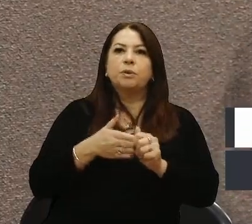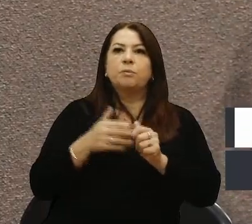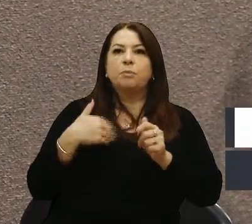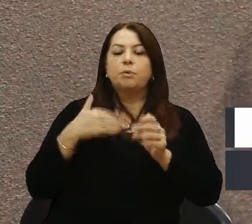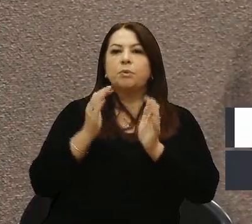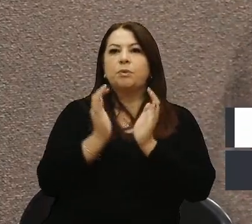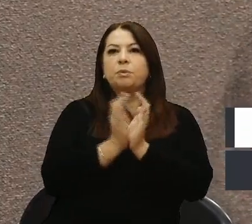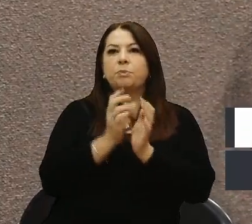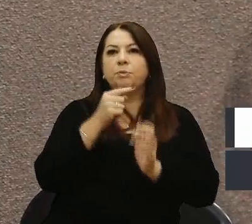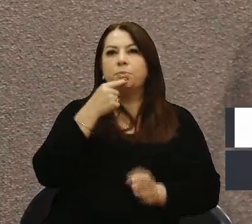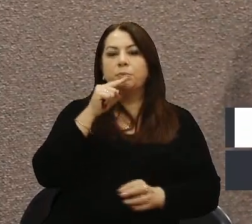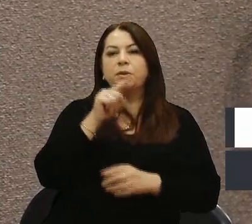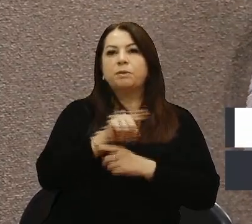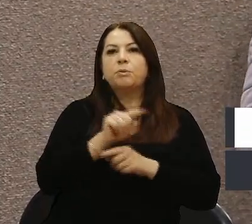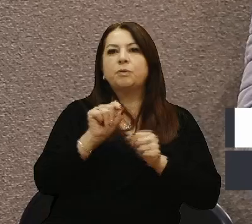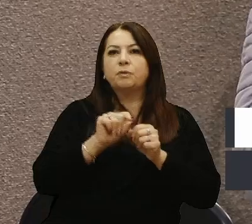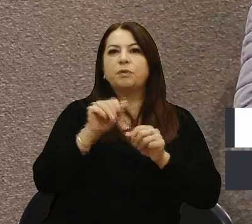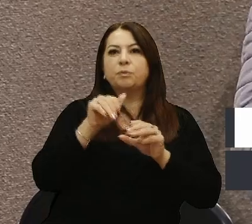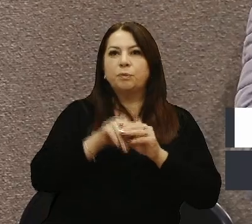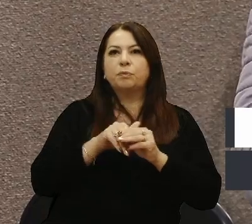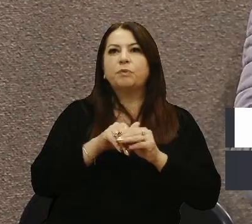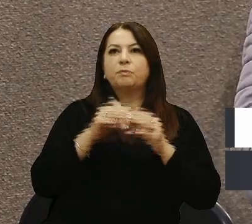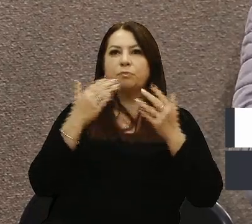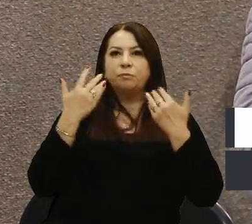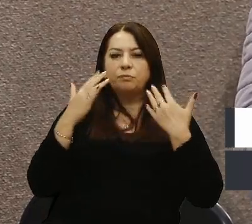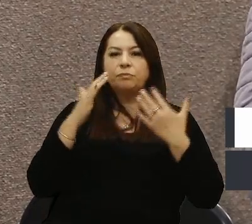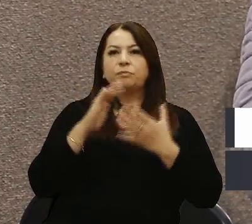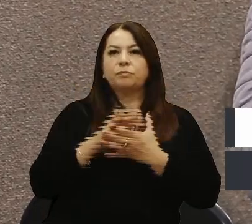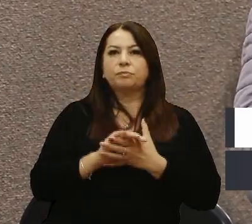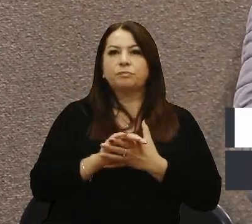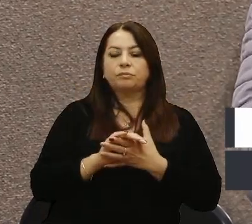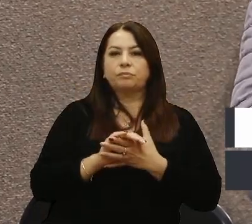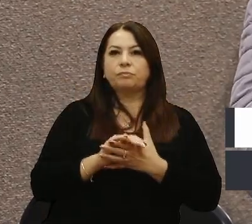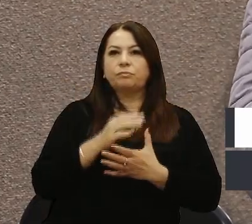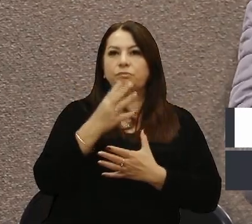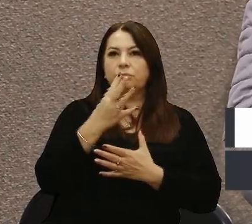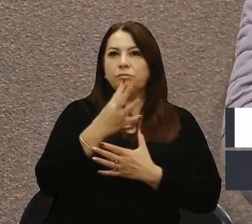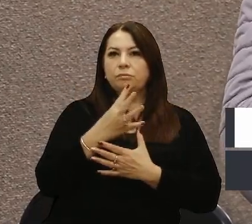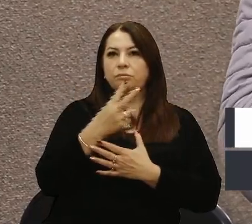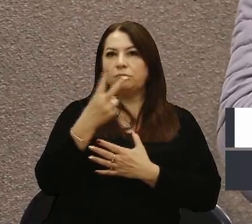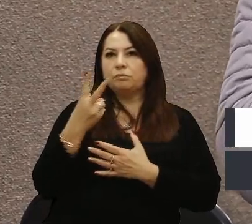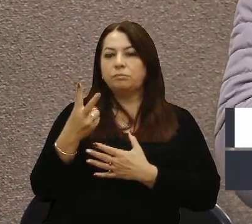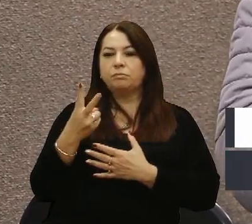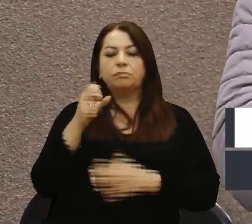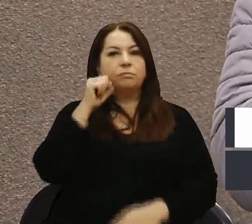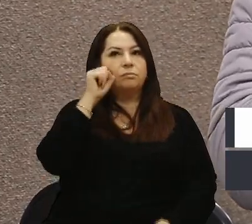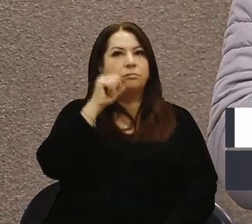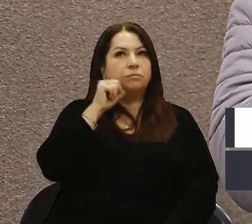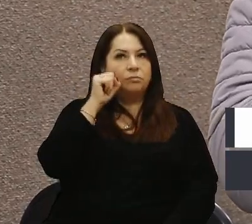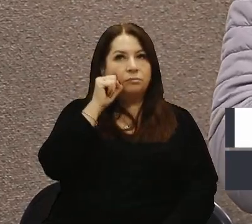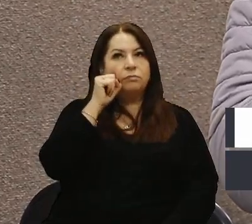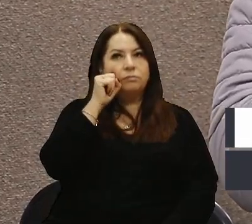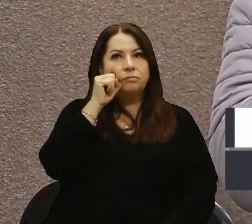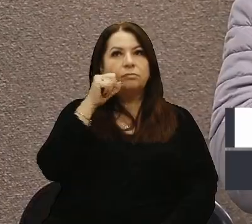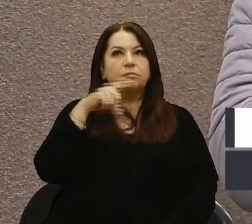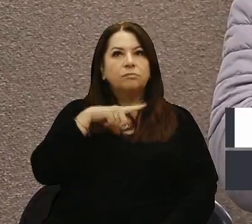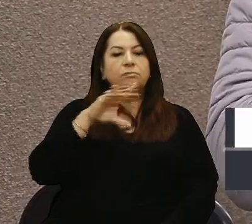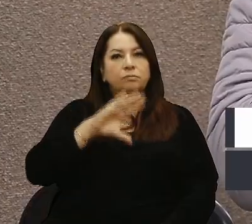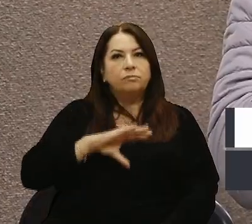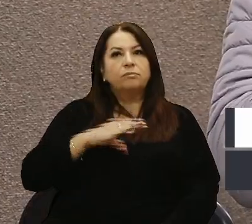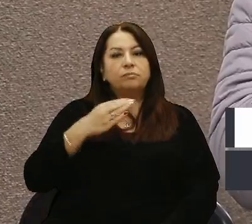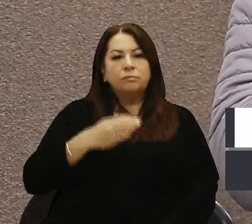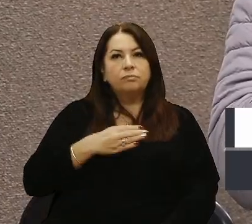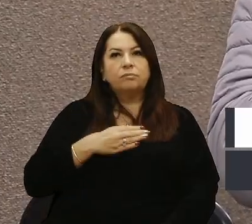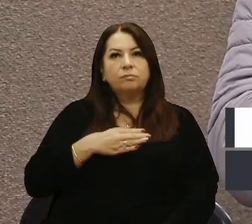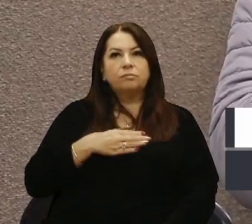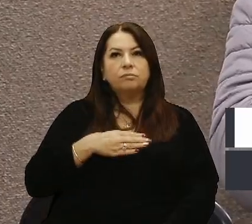colega vereador Caleb Garbim, eu faço um voto de congratulações aos 42 senadores que tiveram coragem